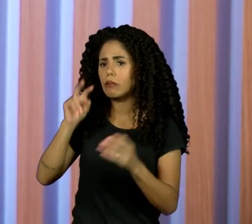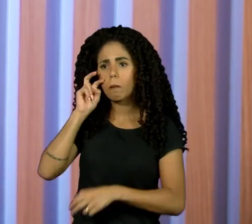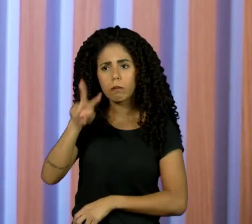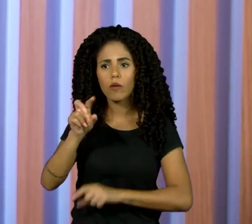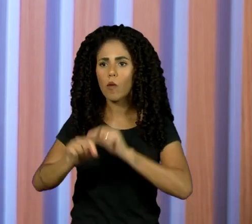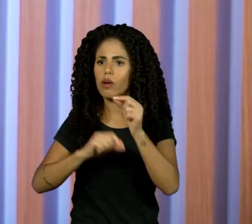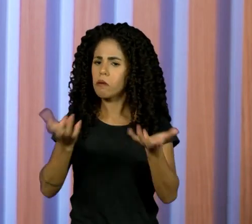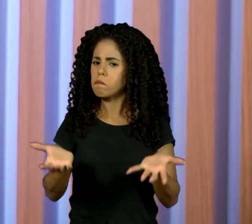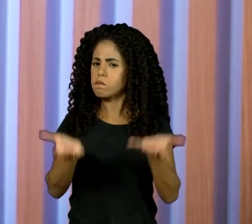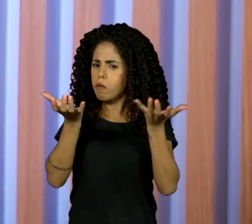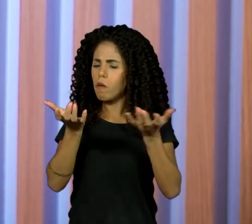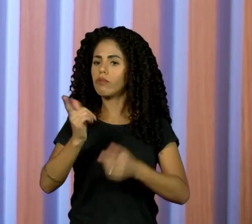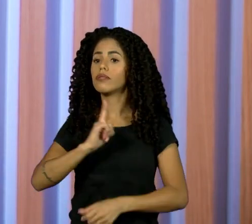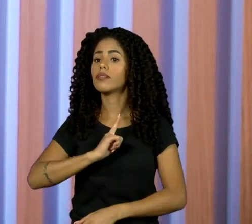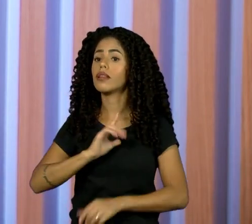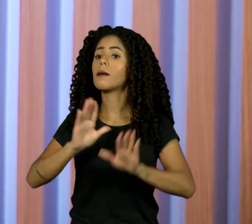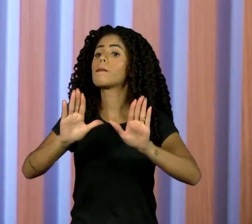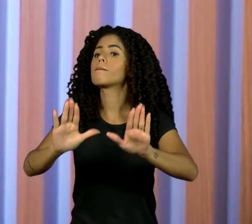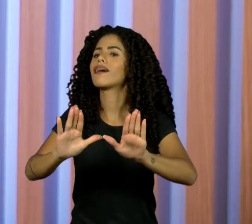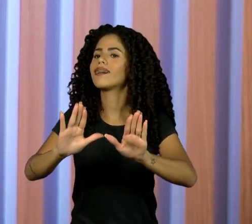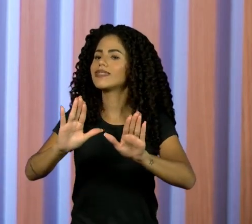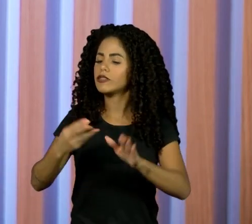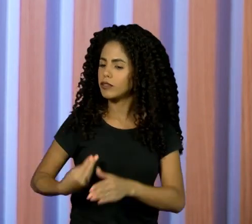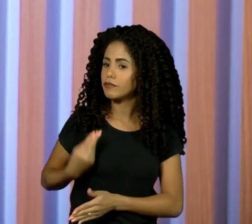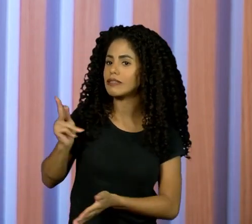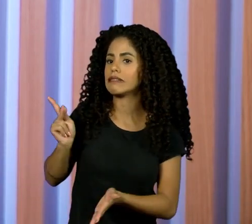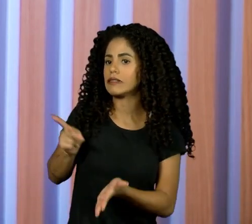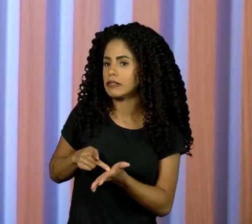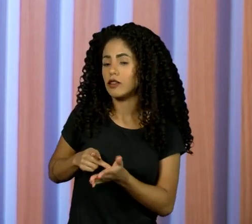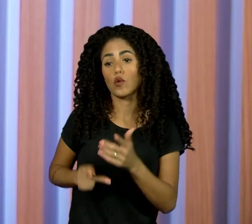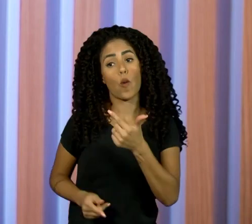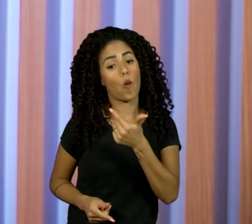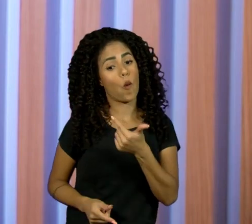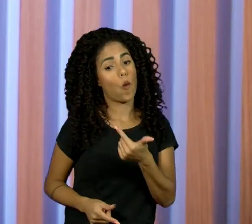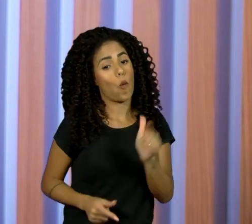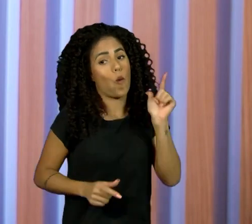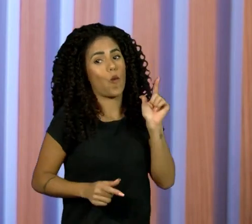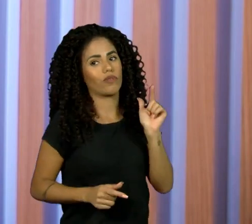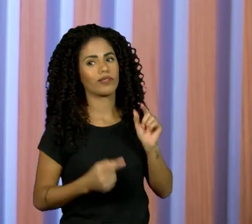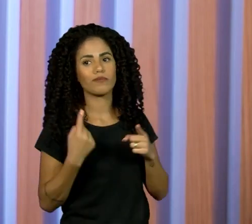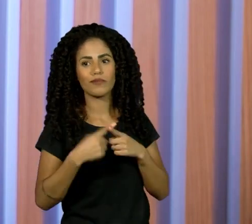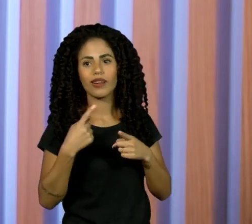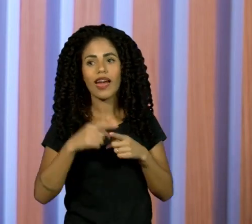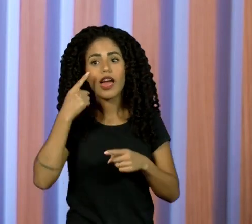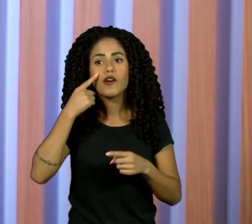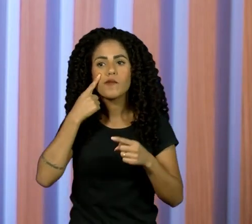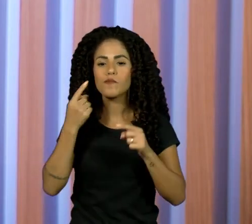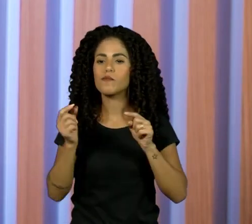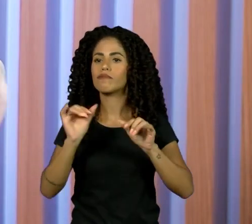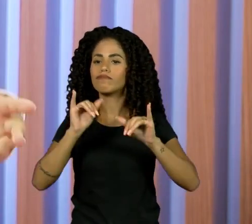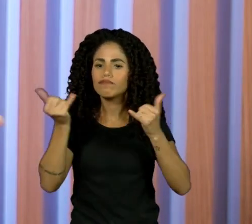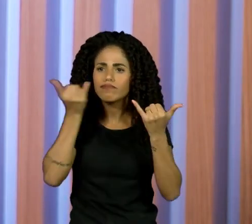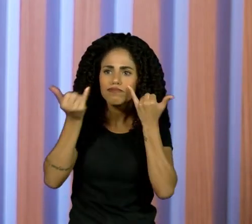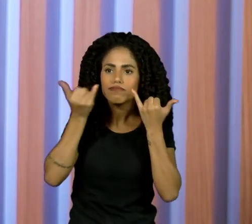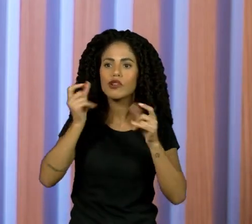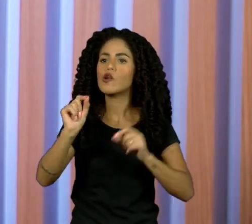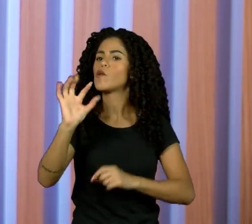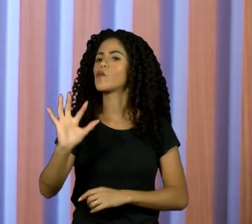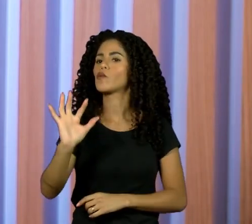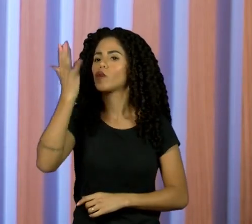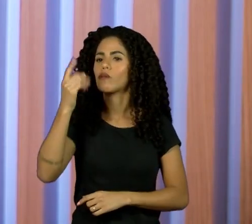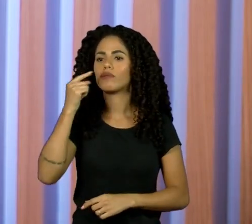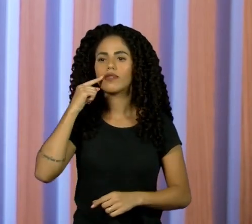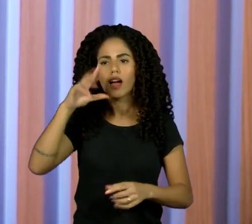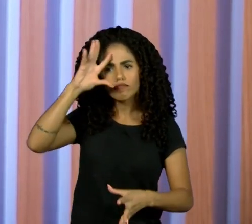tanta potência. Só que a realidade é um pouco mais profunda. Eu, inclusive, fiz alguns conteúdos na minha rede social, depois de ter analisado bem o que aconteceu,